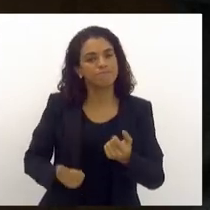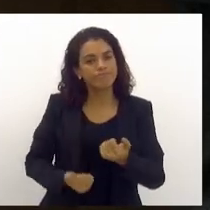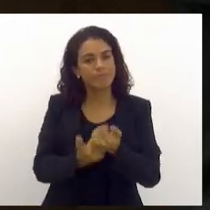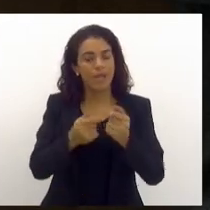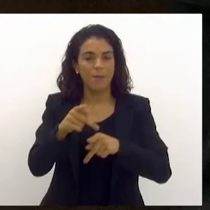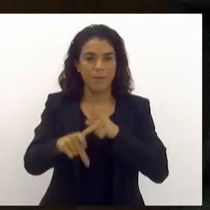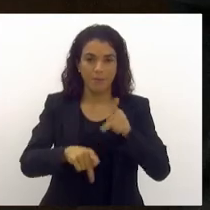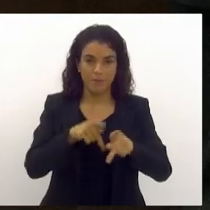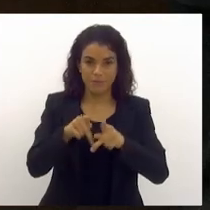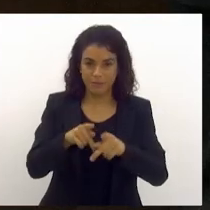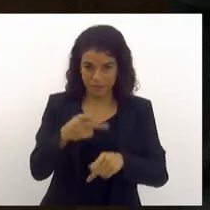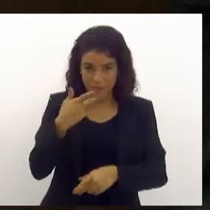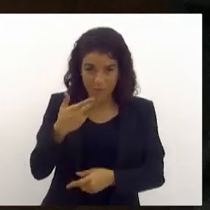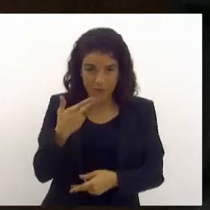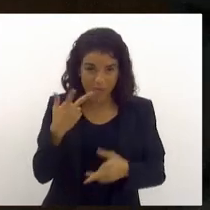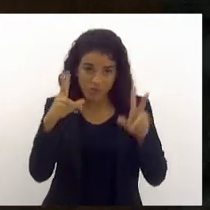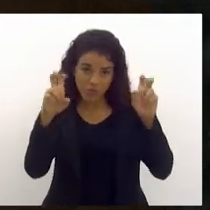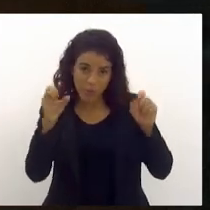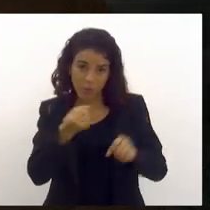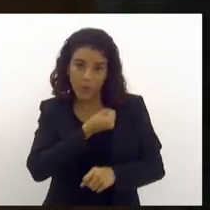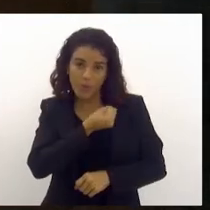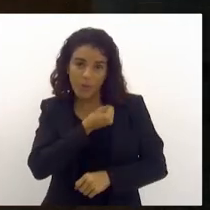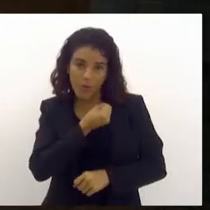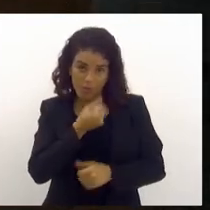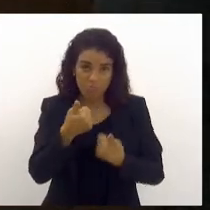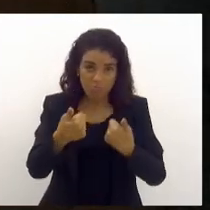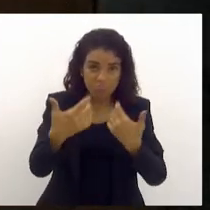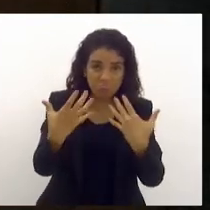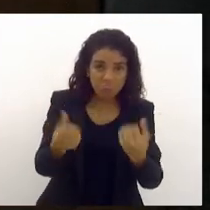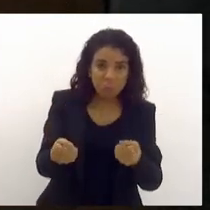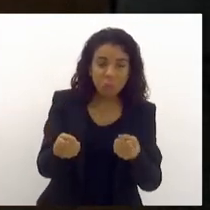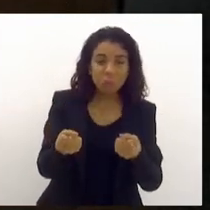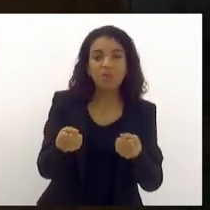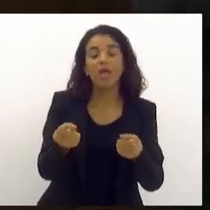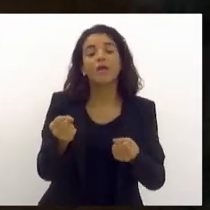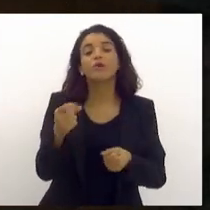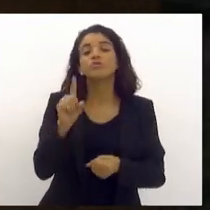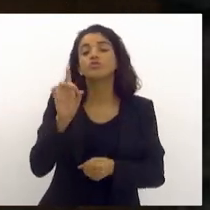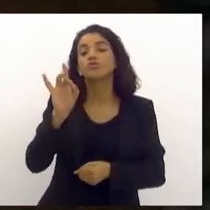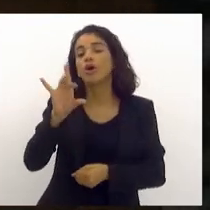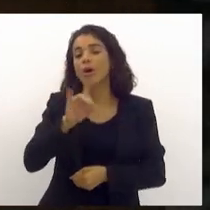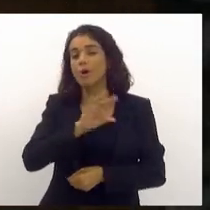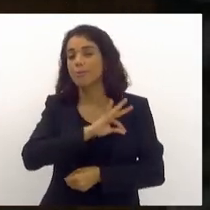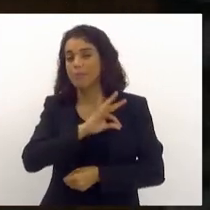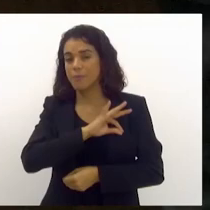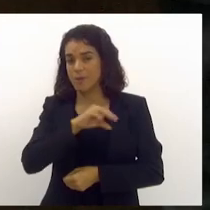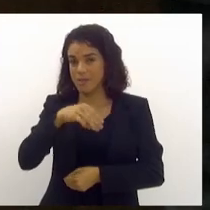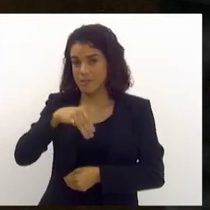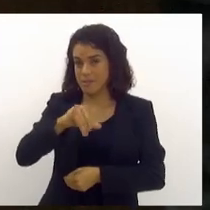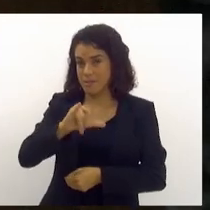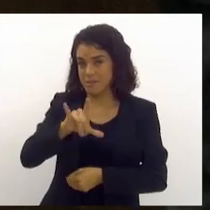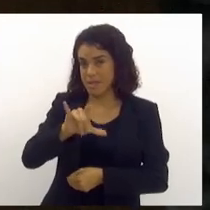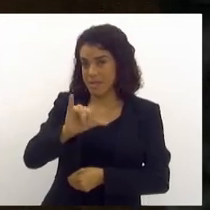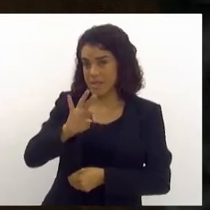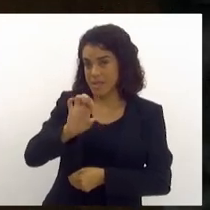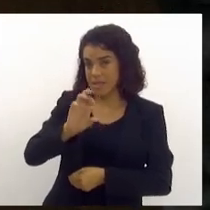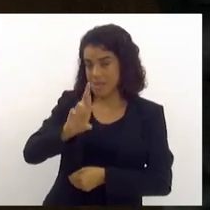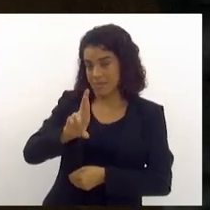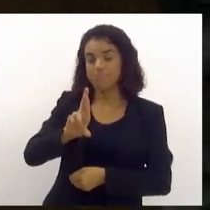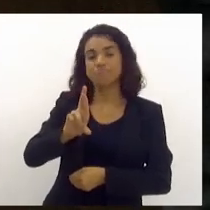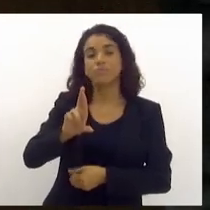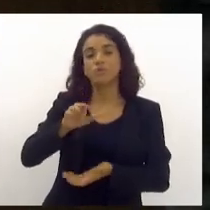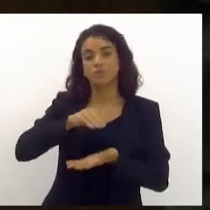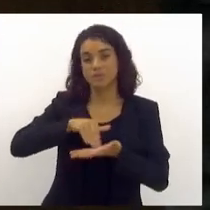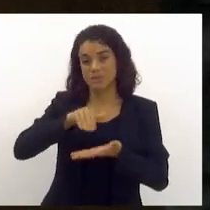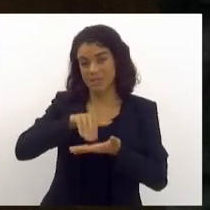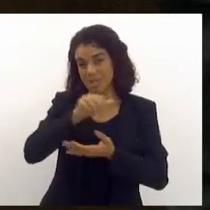E aí vamos falar de número. Vamos falar de número, presidente Bacelar. Só a Polícia Militar, no ano passado,